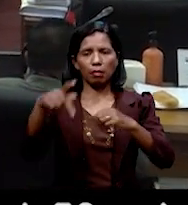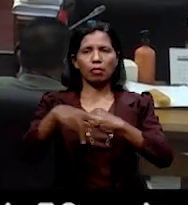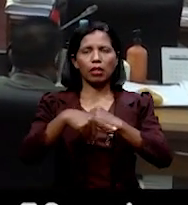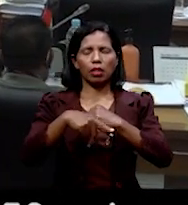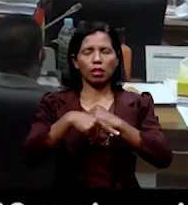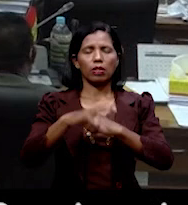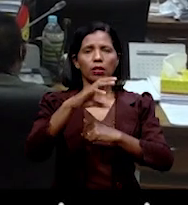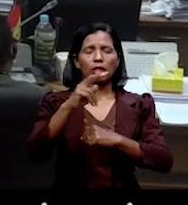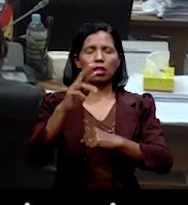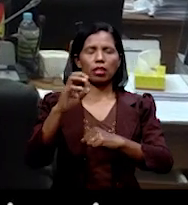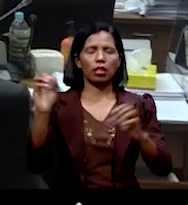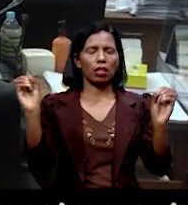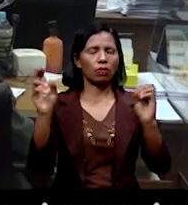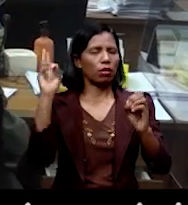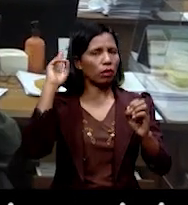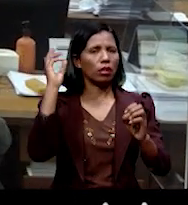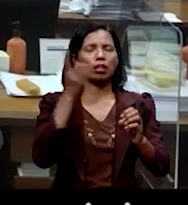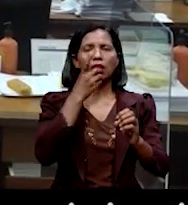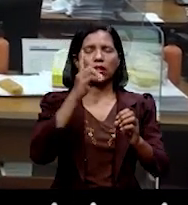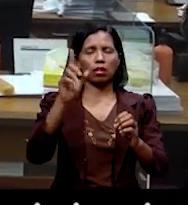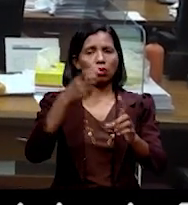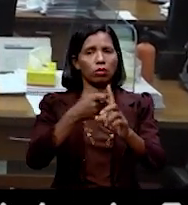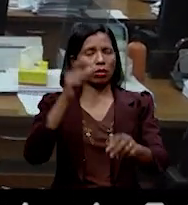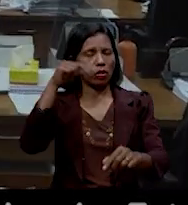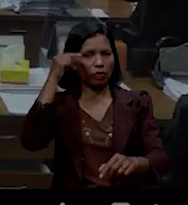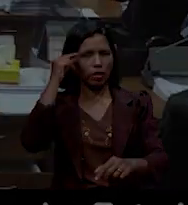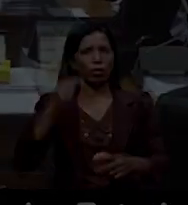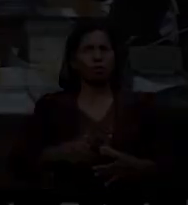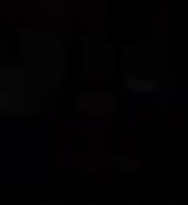lakoirona declaração governo Niang. Fátima Pereira, Elugayo, Ziemen.